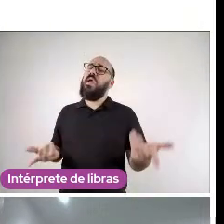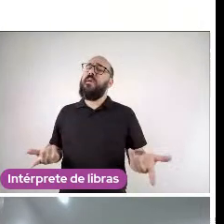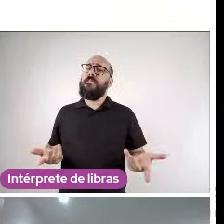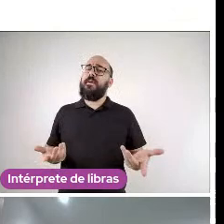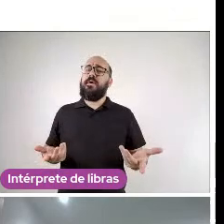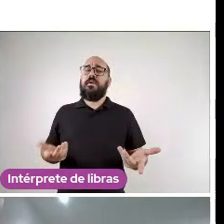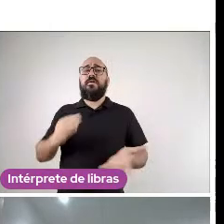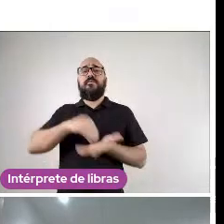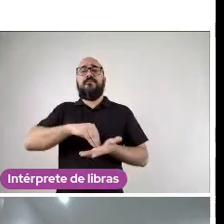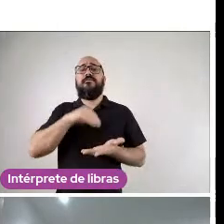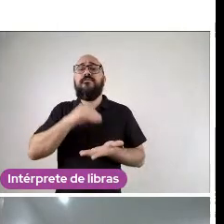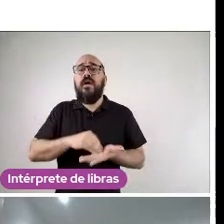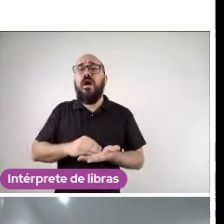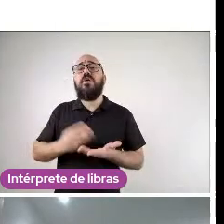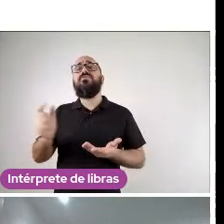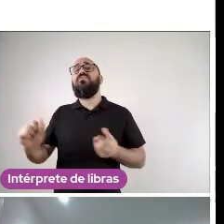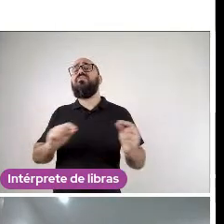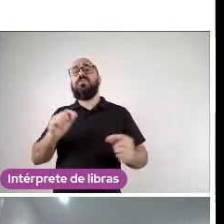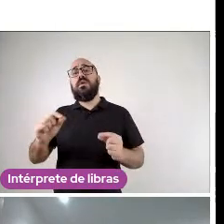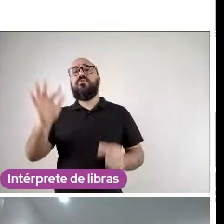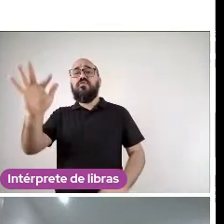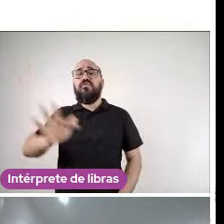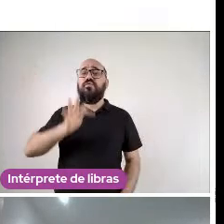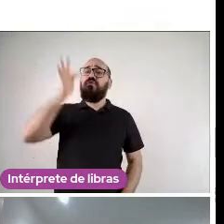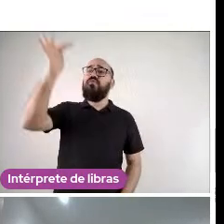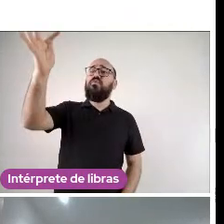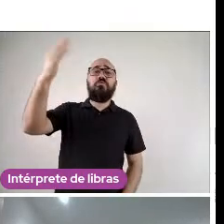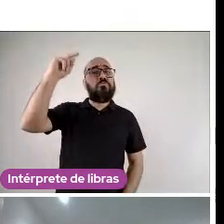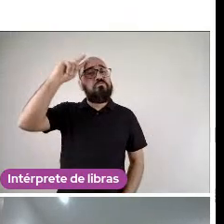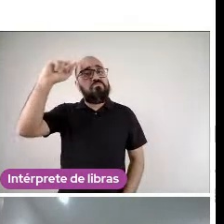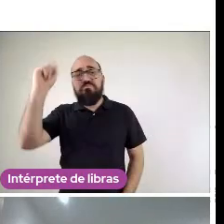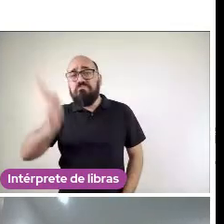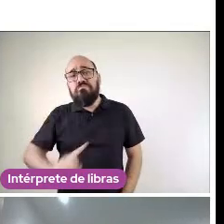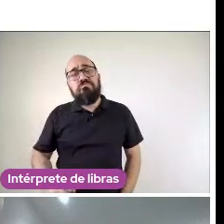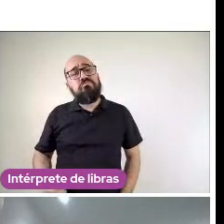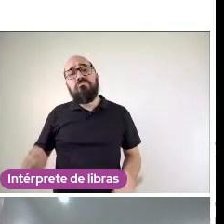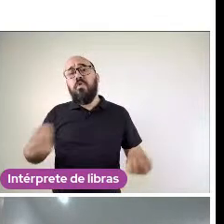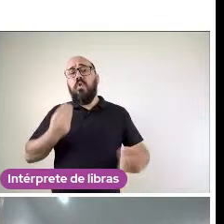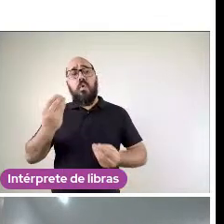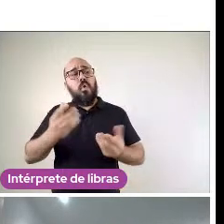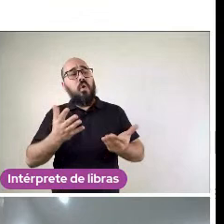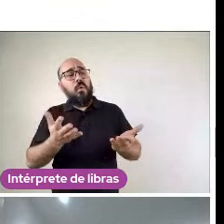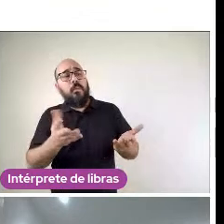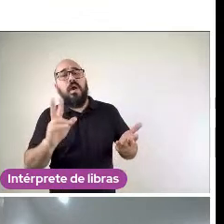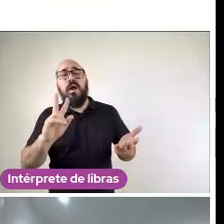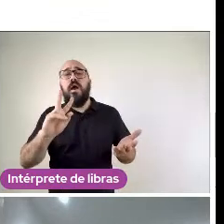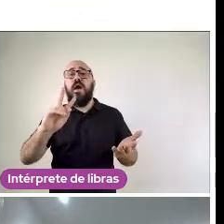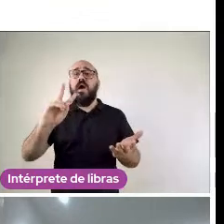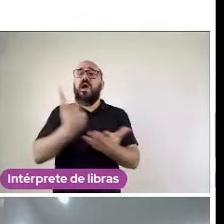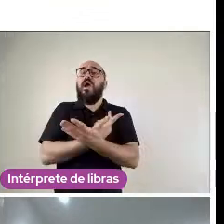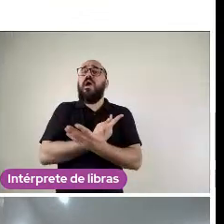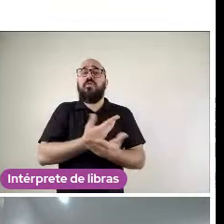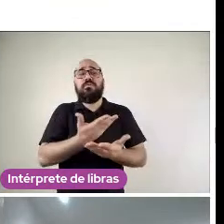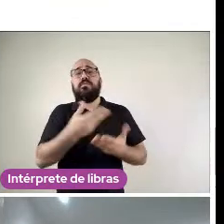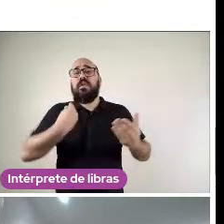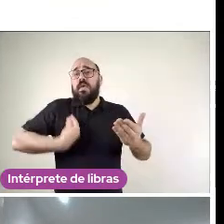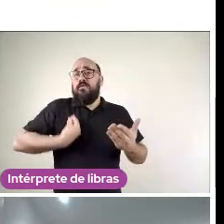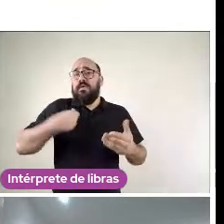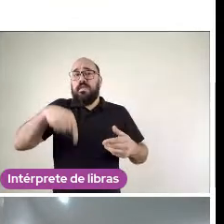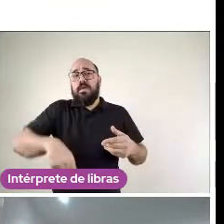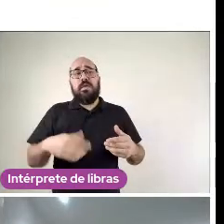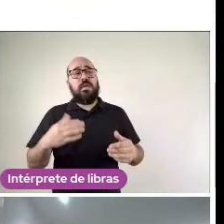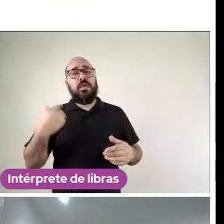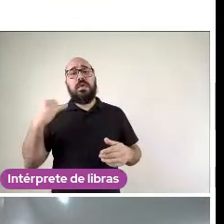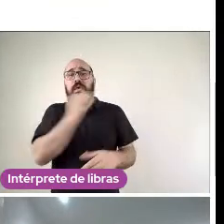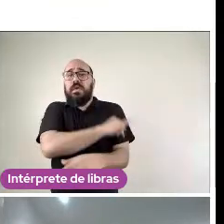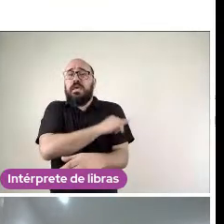falta de previsibilidade para as condições daqui do Rio de Janeiro. Então, a gente falou muito sobre o